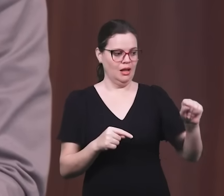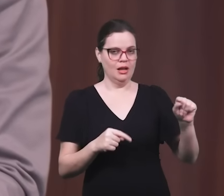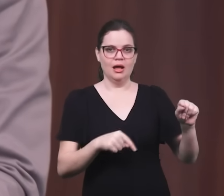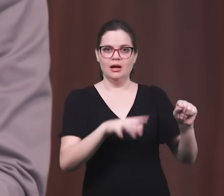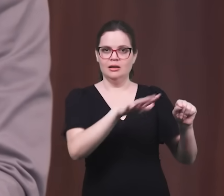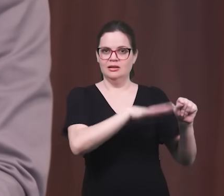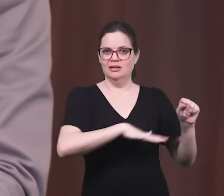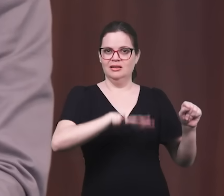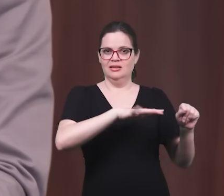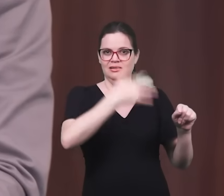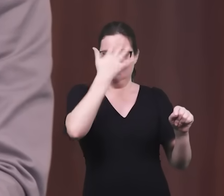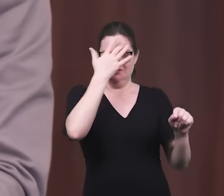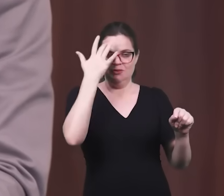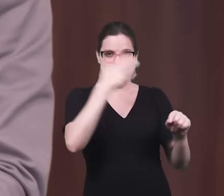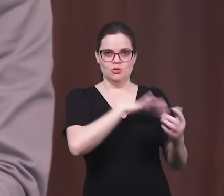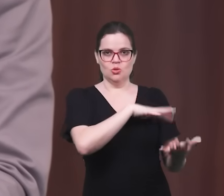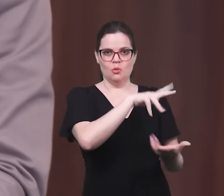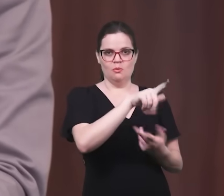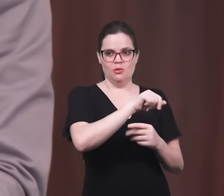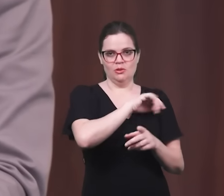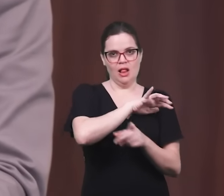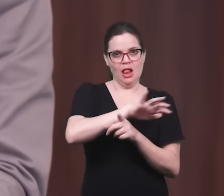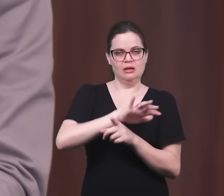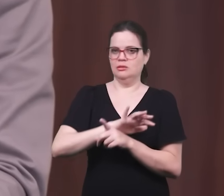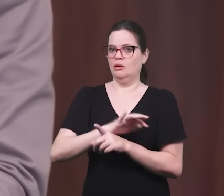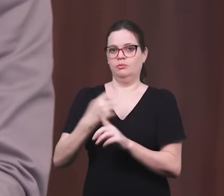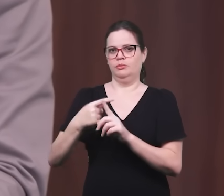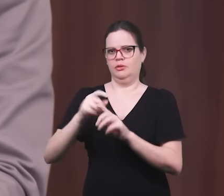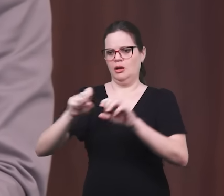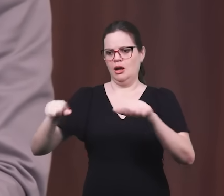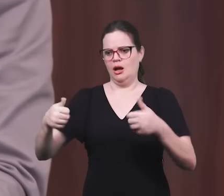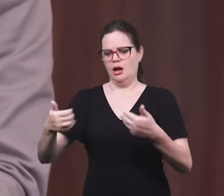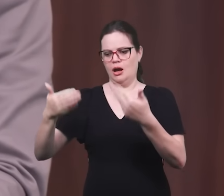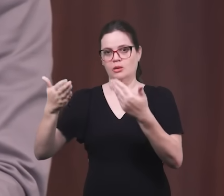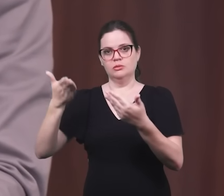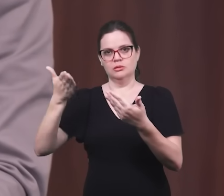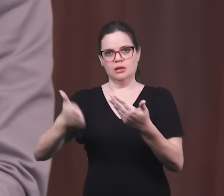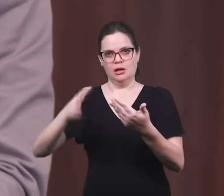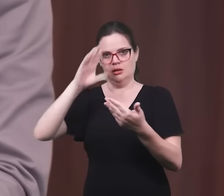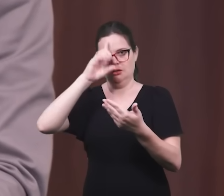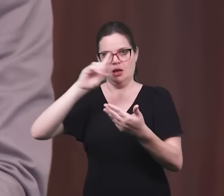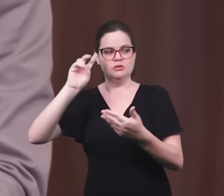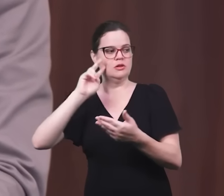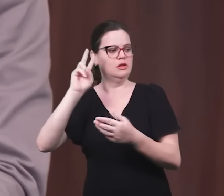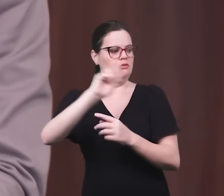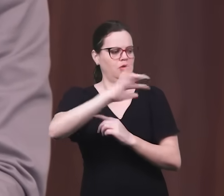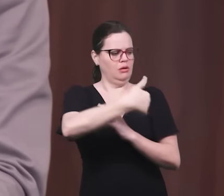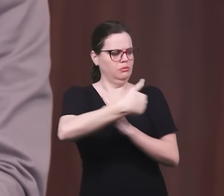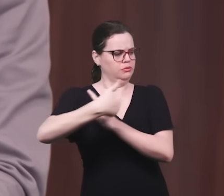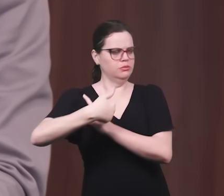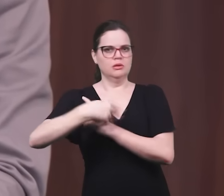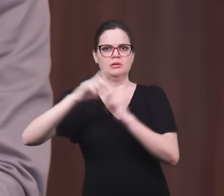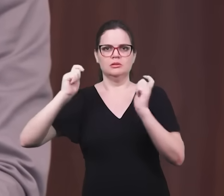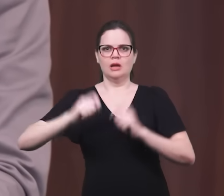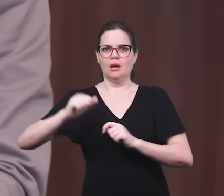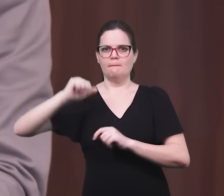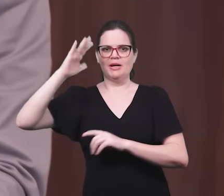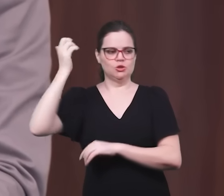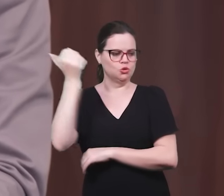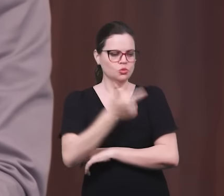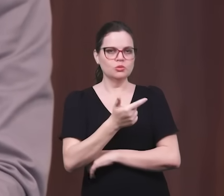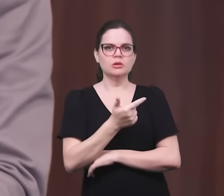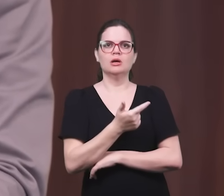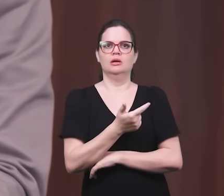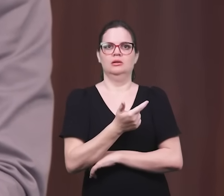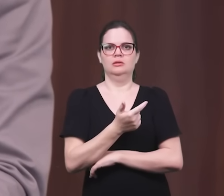meter a mão e pegar. Não é assim. Porque o dono do altar é maior que ele. Ele é maior que os homens. Mas